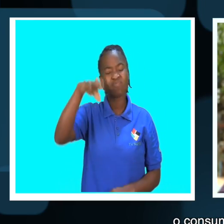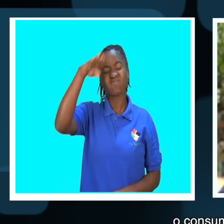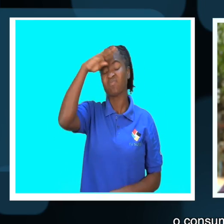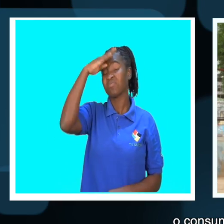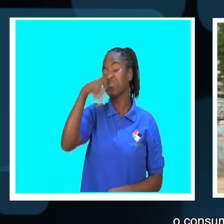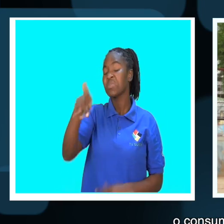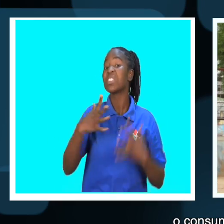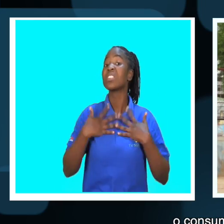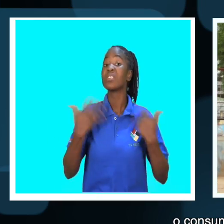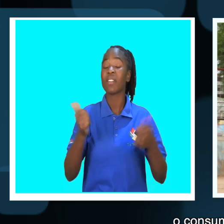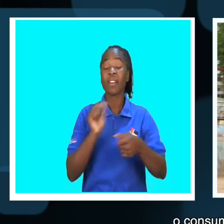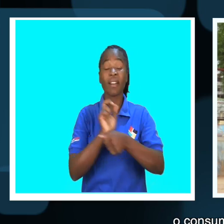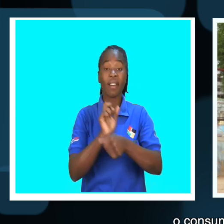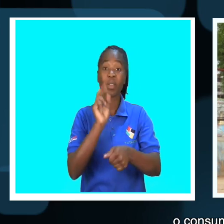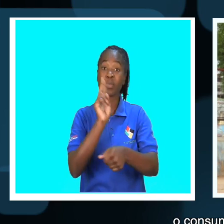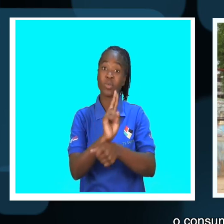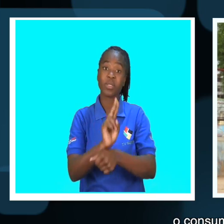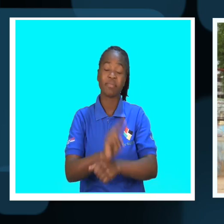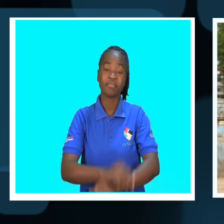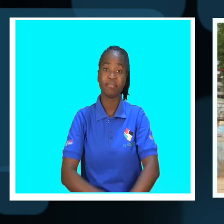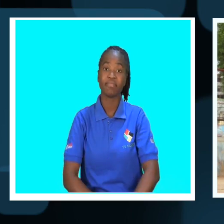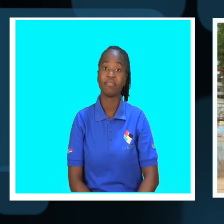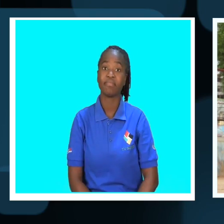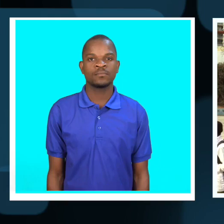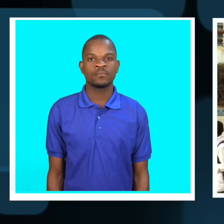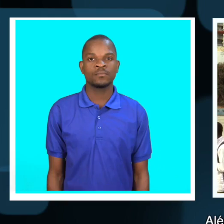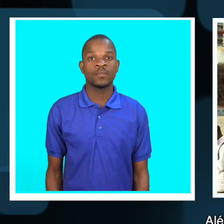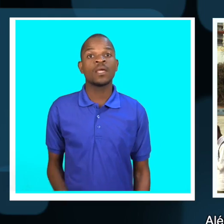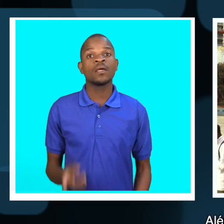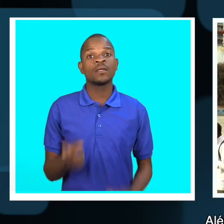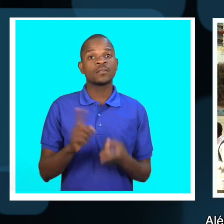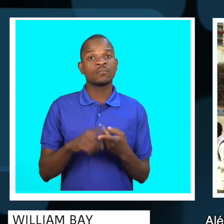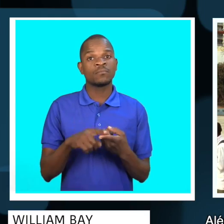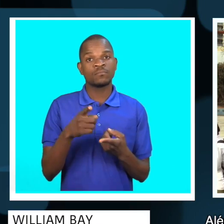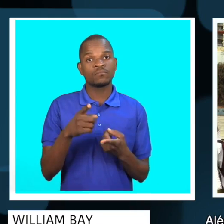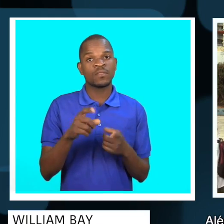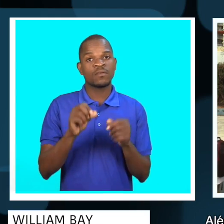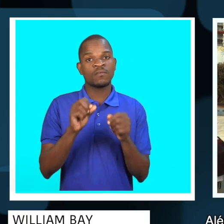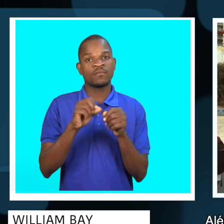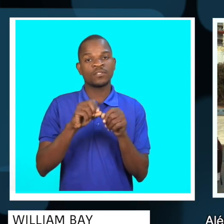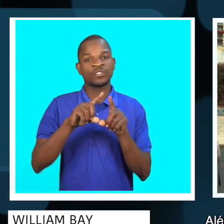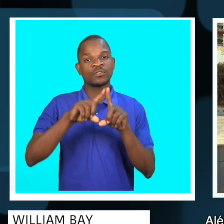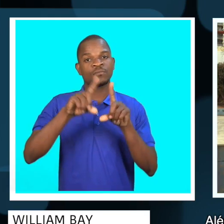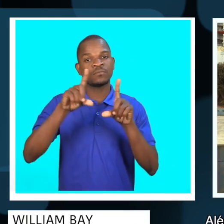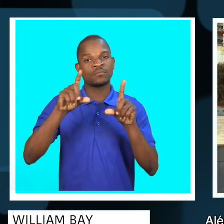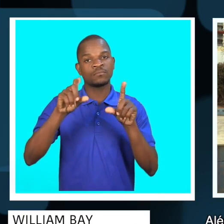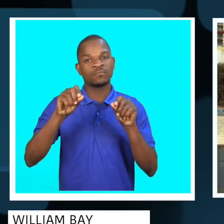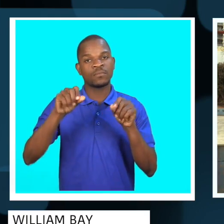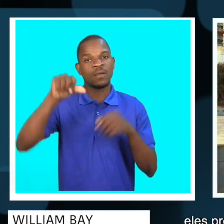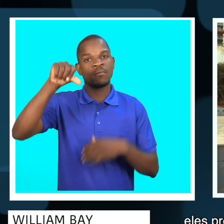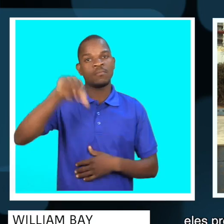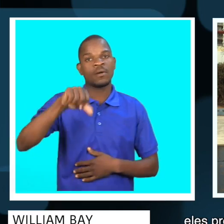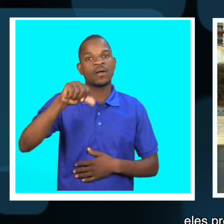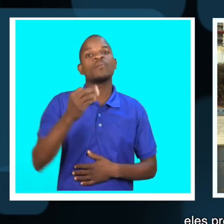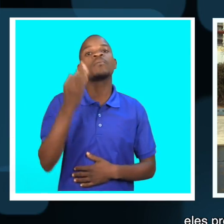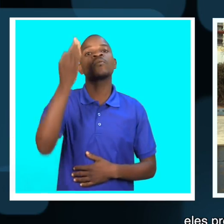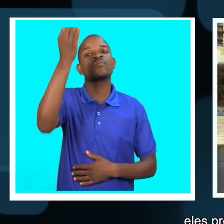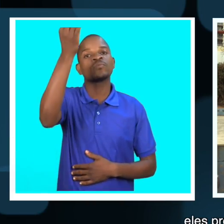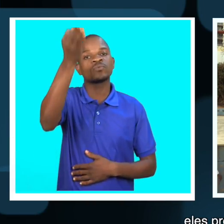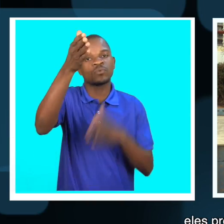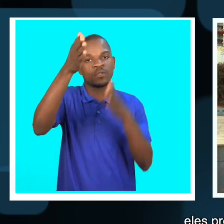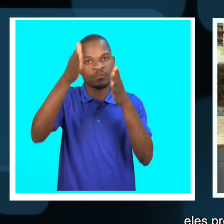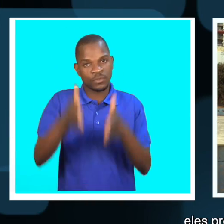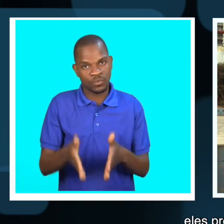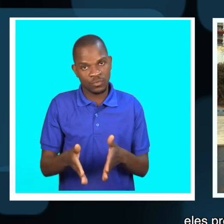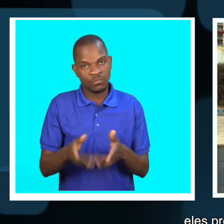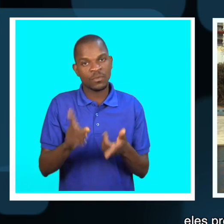a própria saúde dos alunos. Além de prejudicarem o seu futuro, eles prejudicou